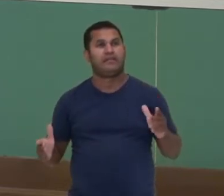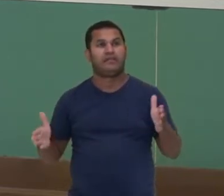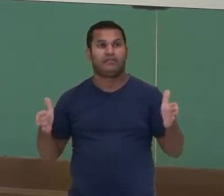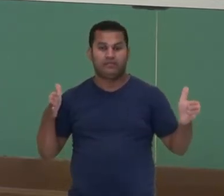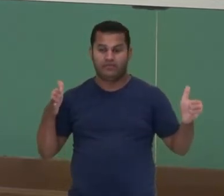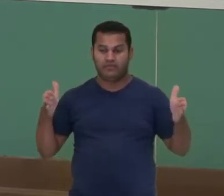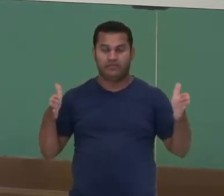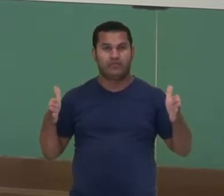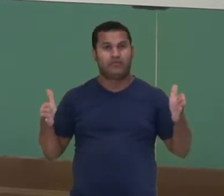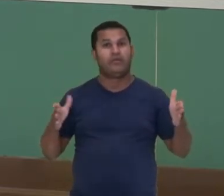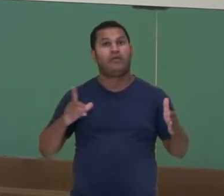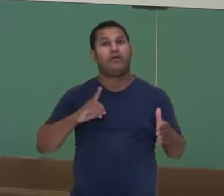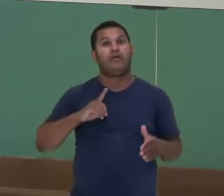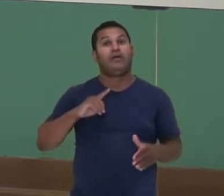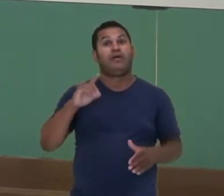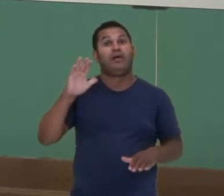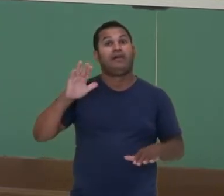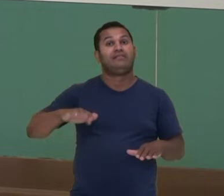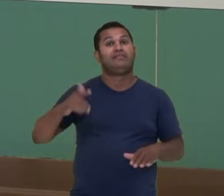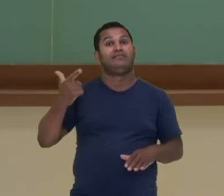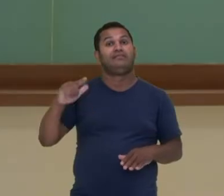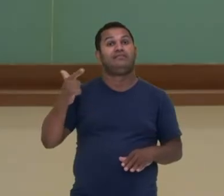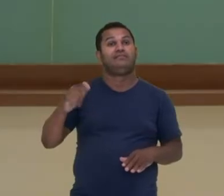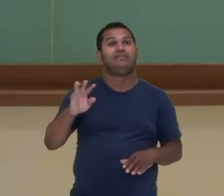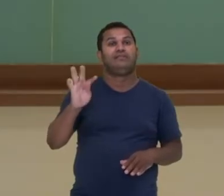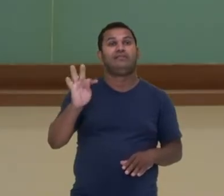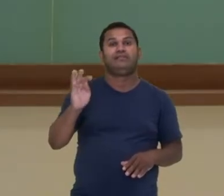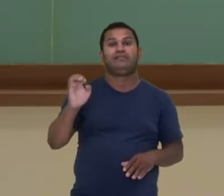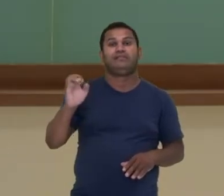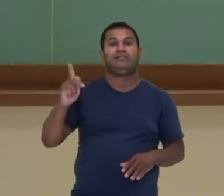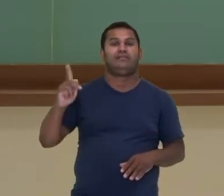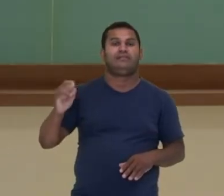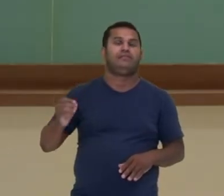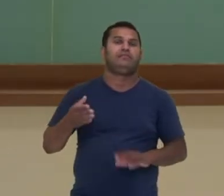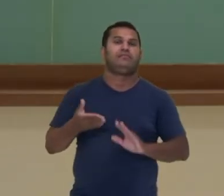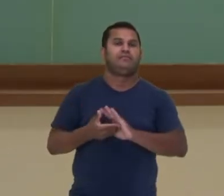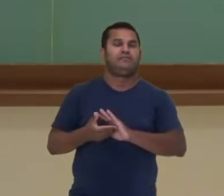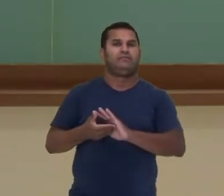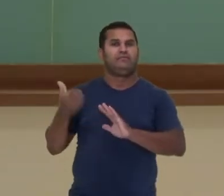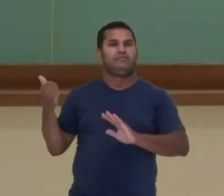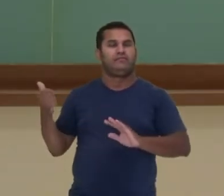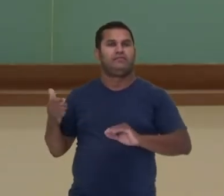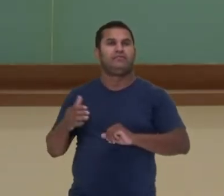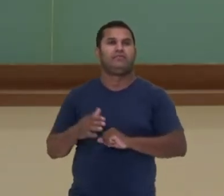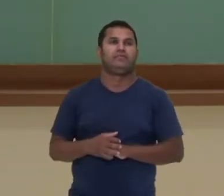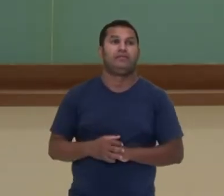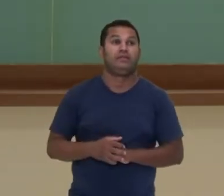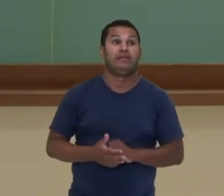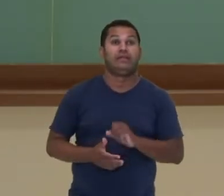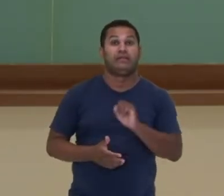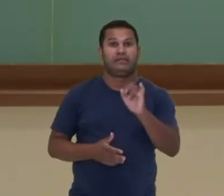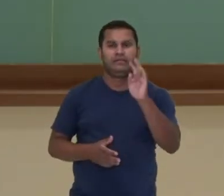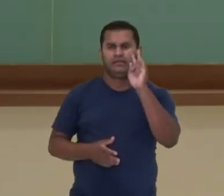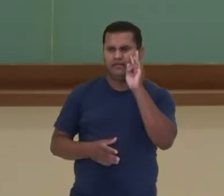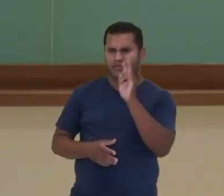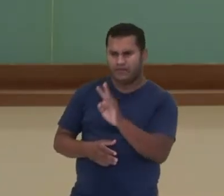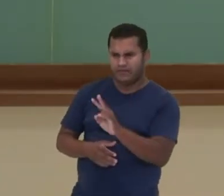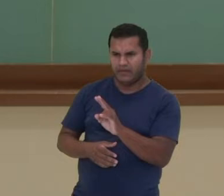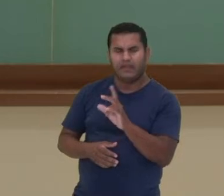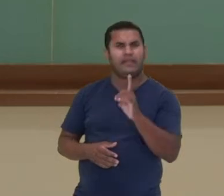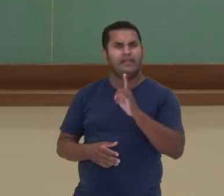utiliza quando não tem tempo. Até uma dica bastante importante. Você vai fazer o exercício, não te fornecer o tempo, você utiliza o